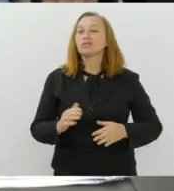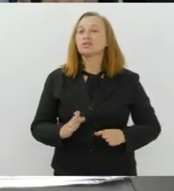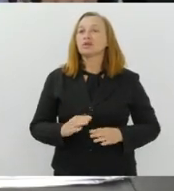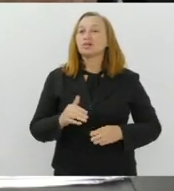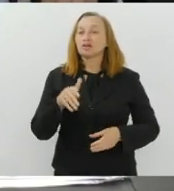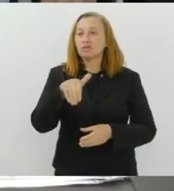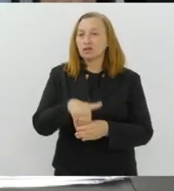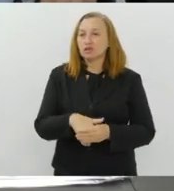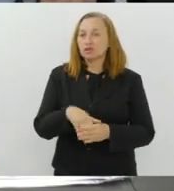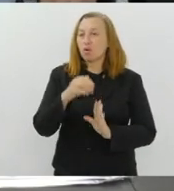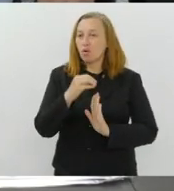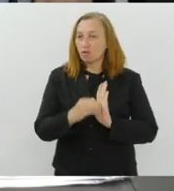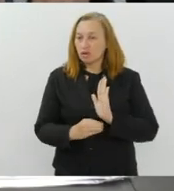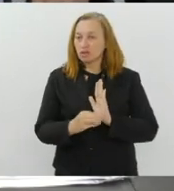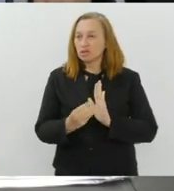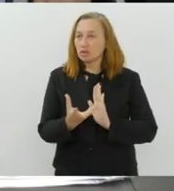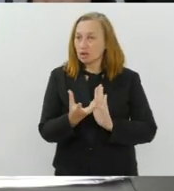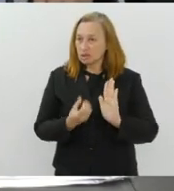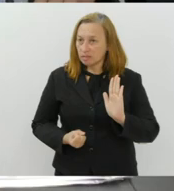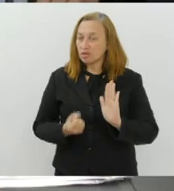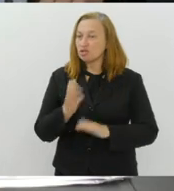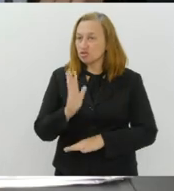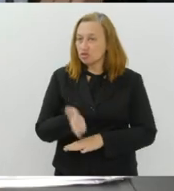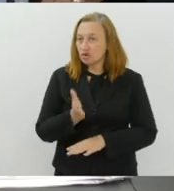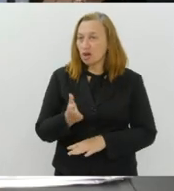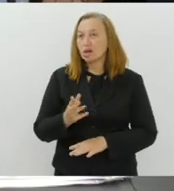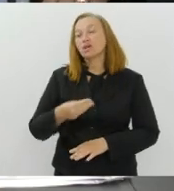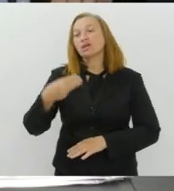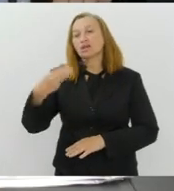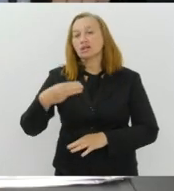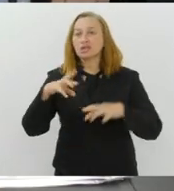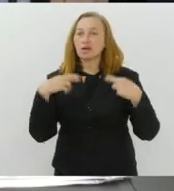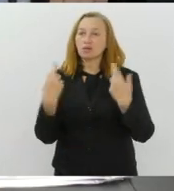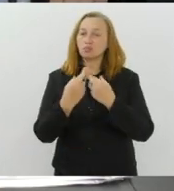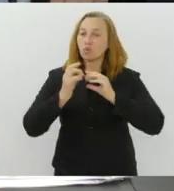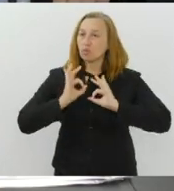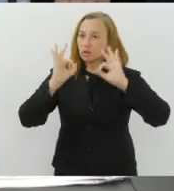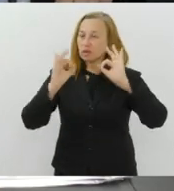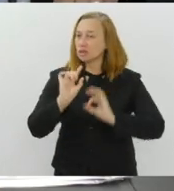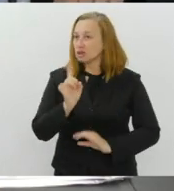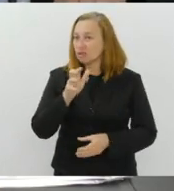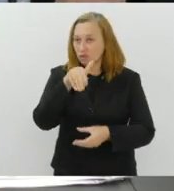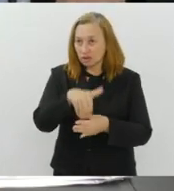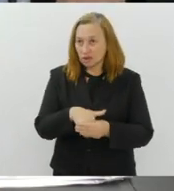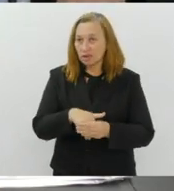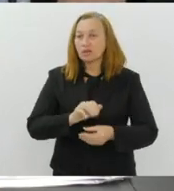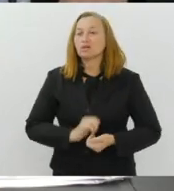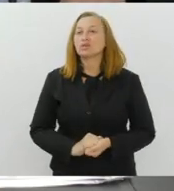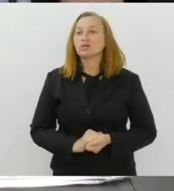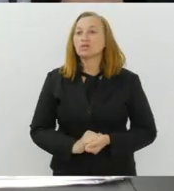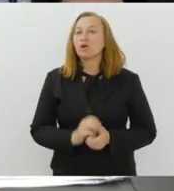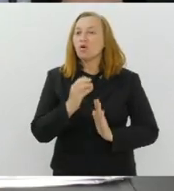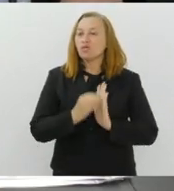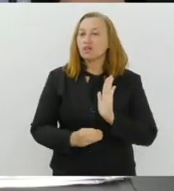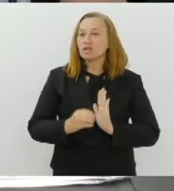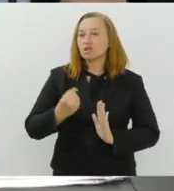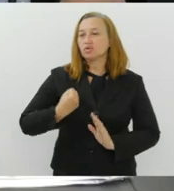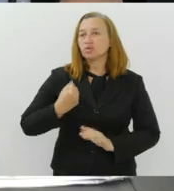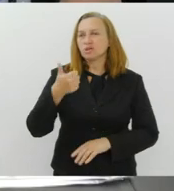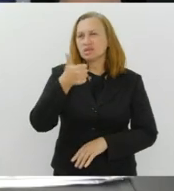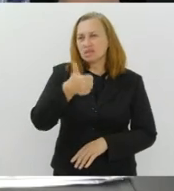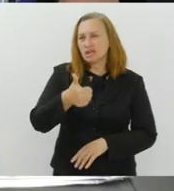votação dos ofícios que foram recebidos após a terceira reunião ordinária, que ainda não foram votados. O ofício número 150